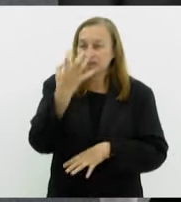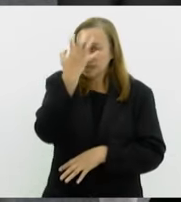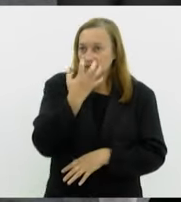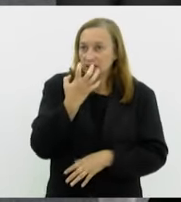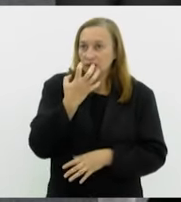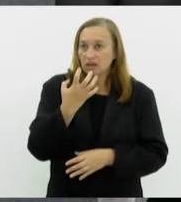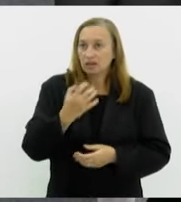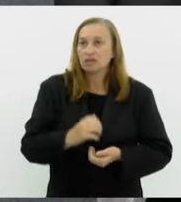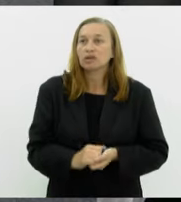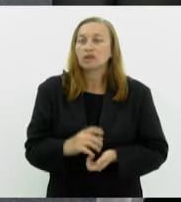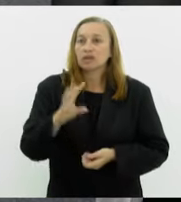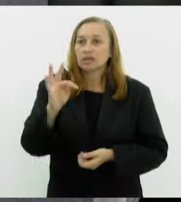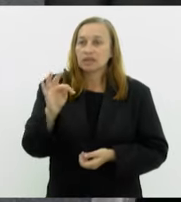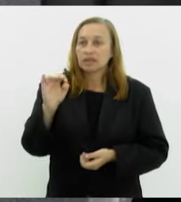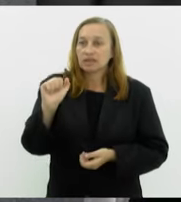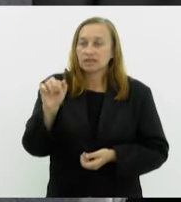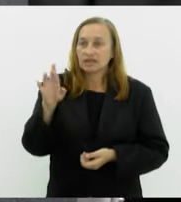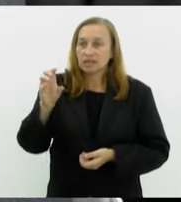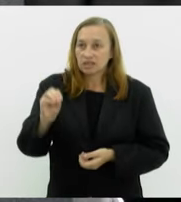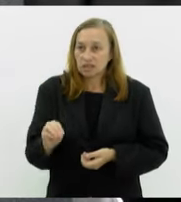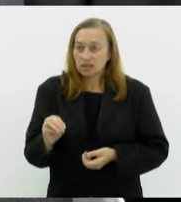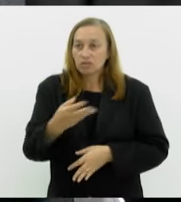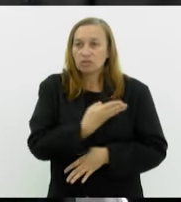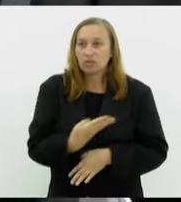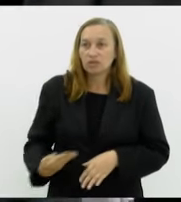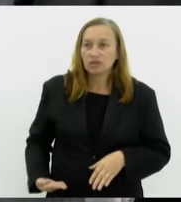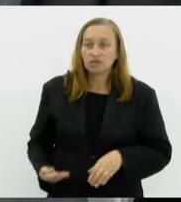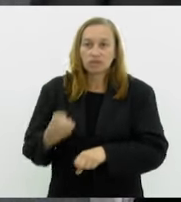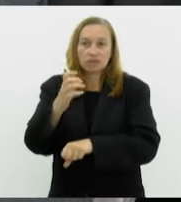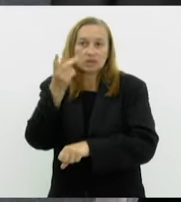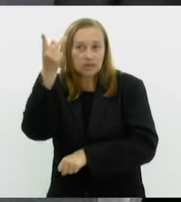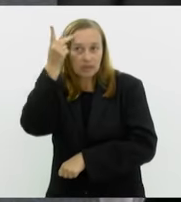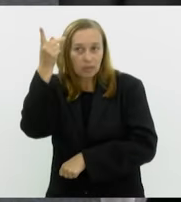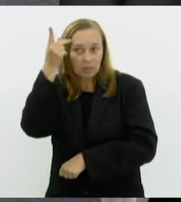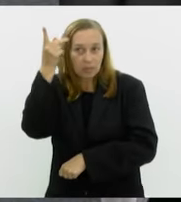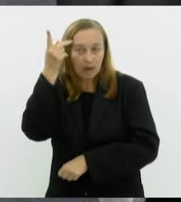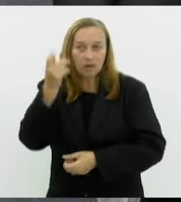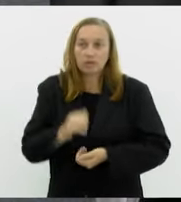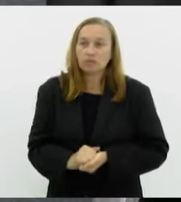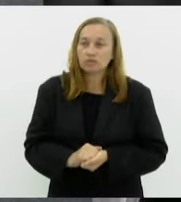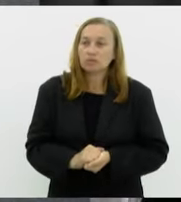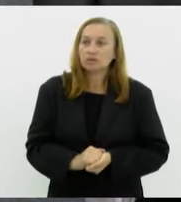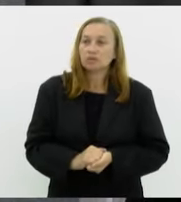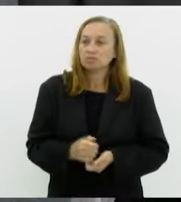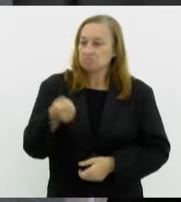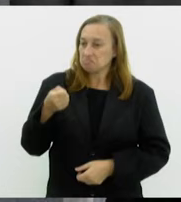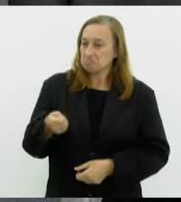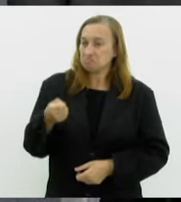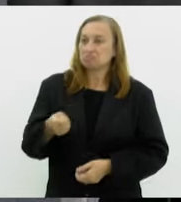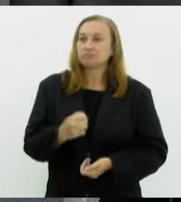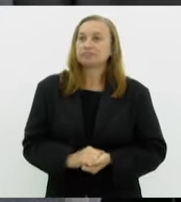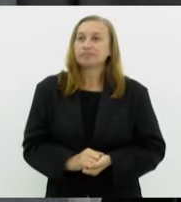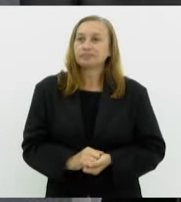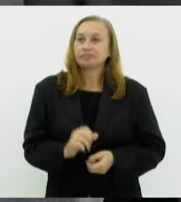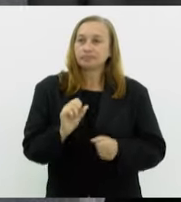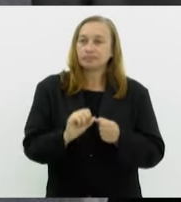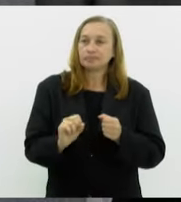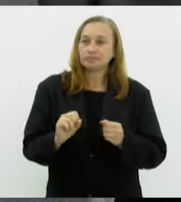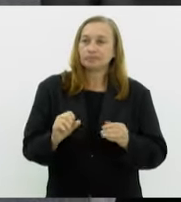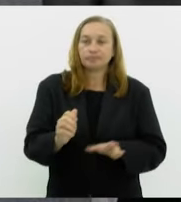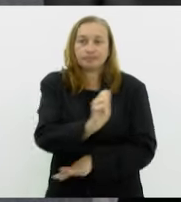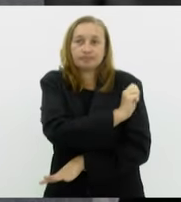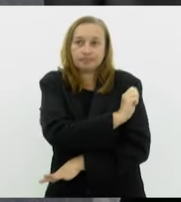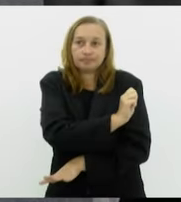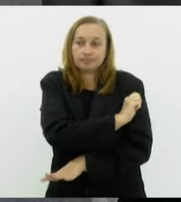o que o Tarciso, governador de São Paulo, com a sua postura autoritária, fez com as e os